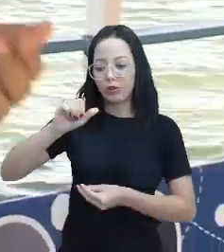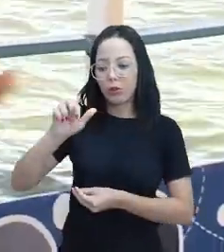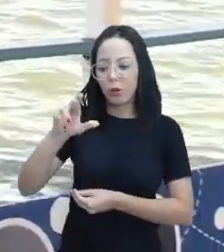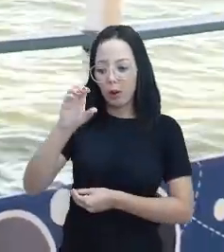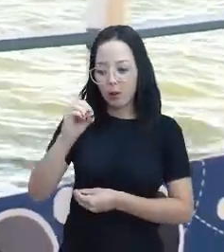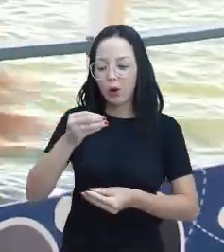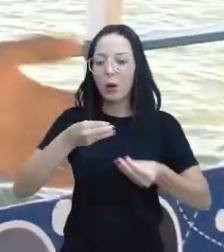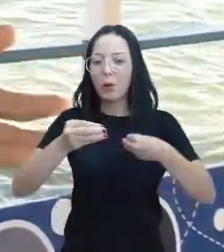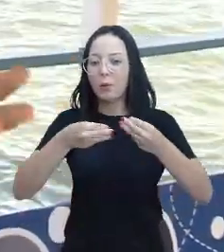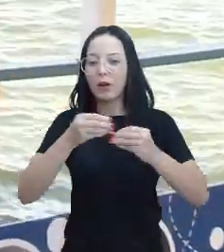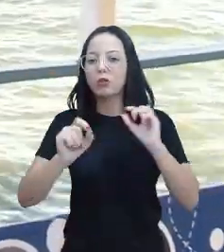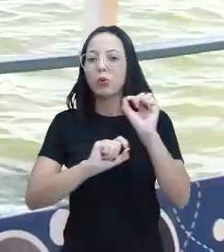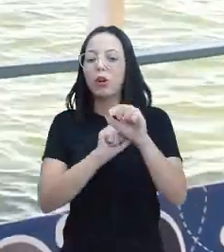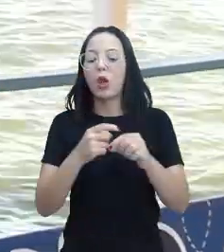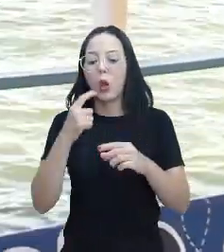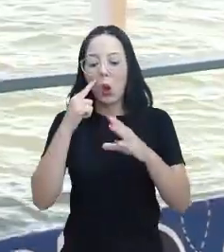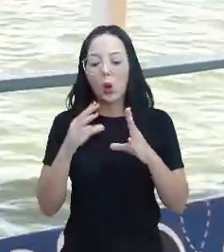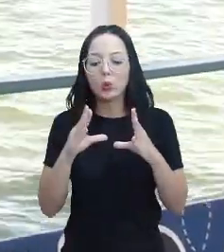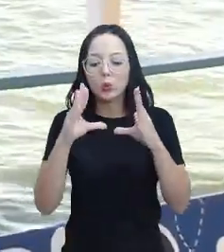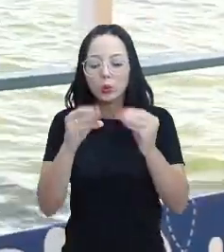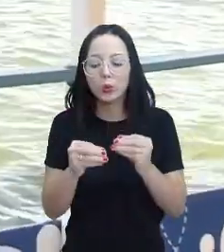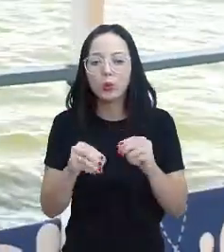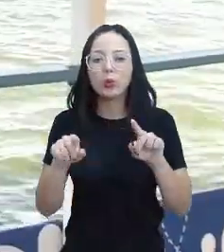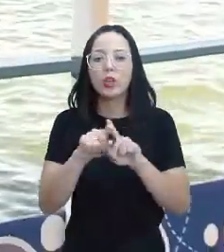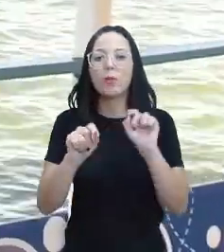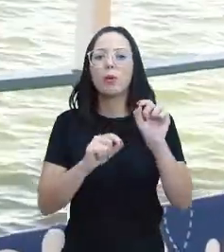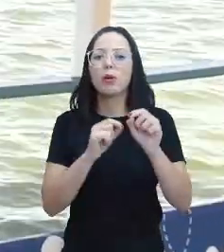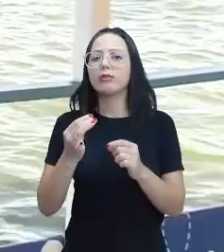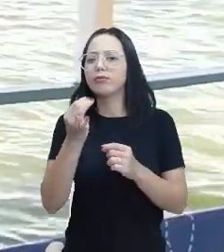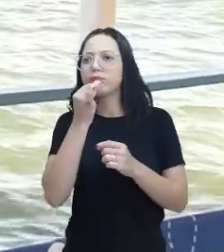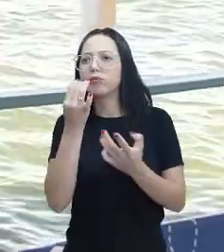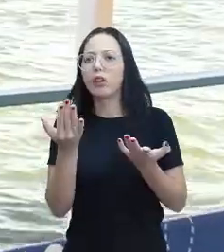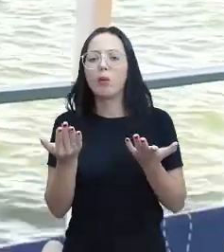microplásticos, eles estão em tudo, inclusive na corrente sanguínea,